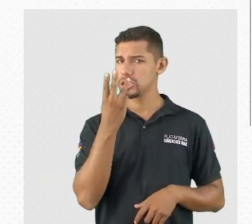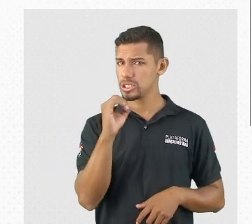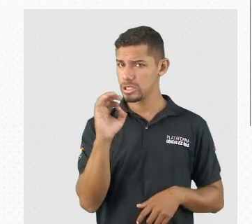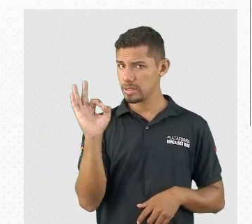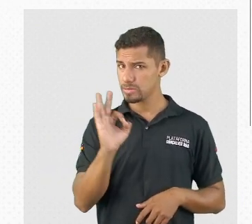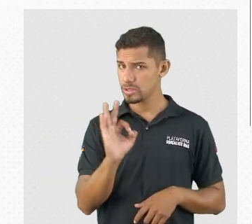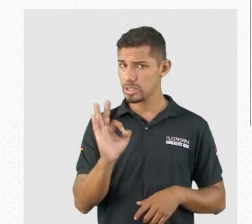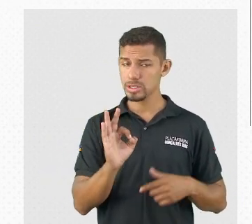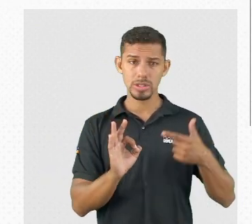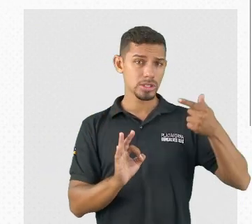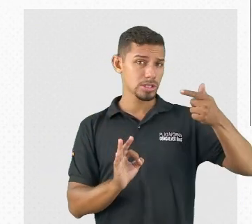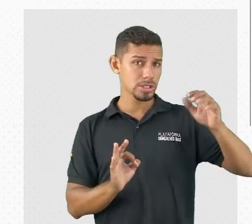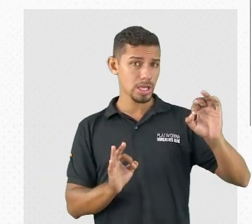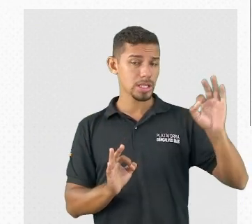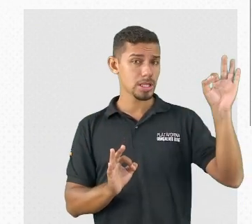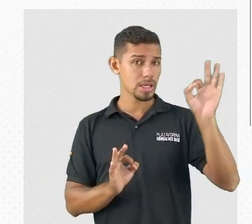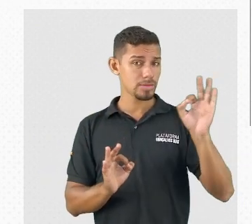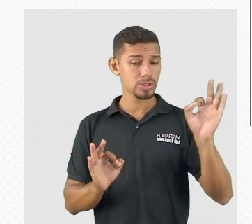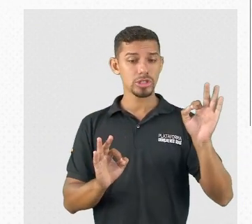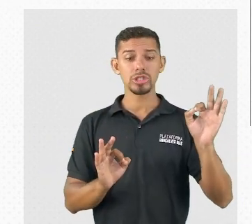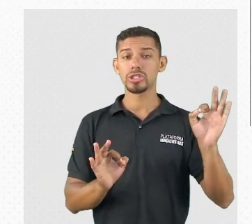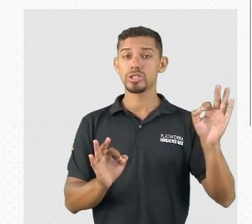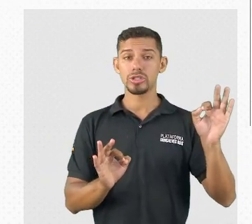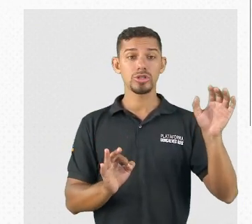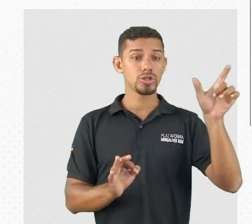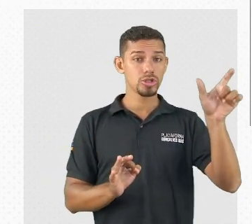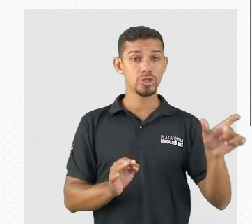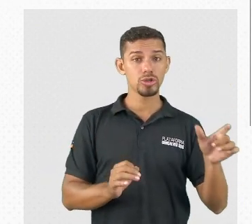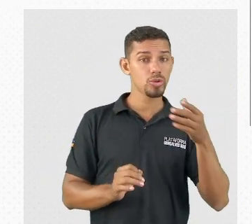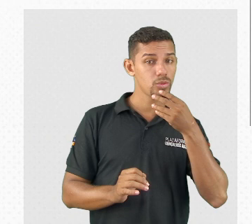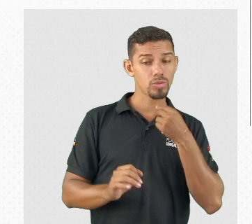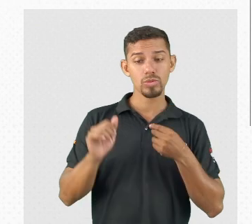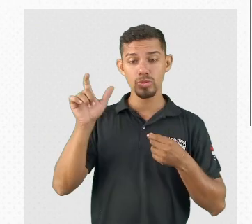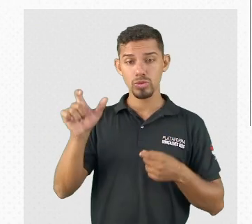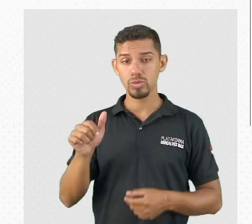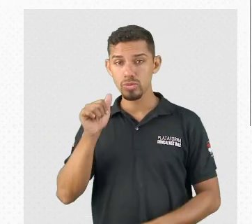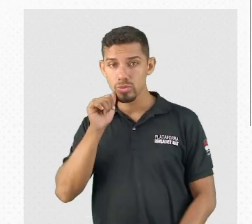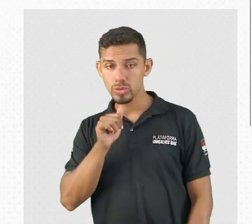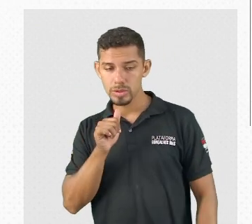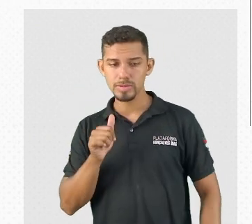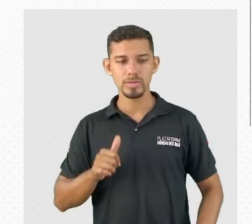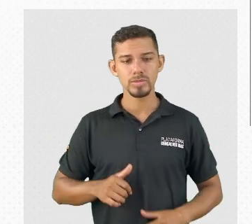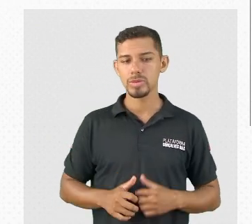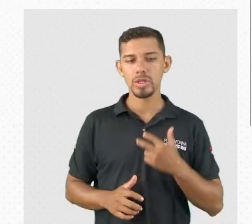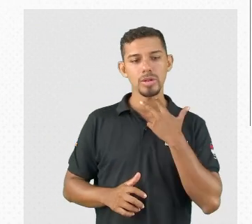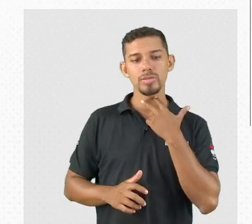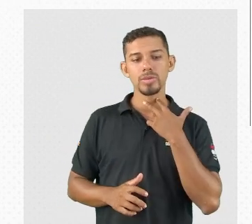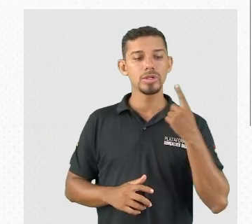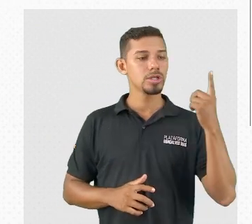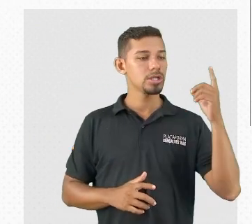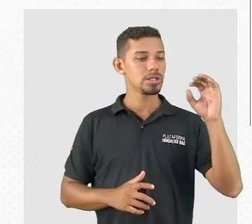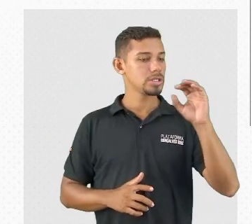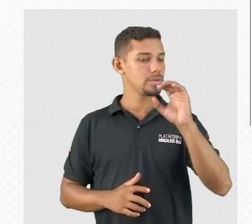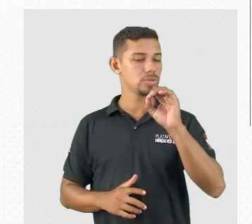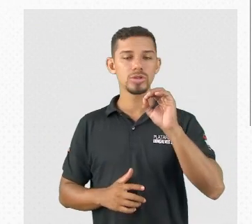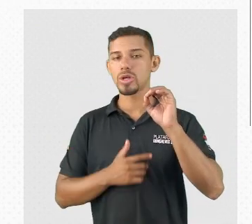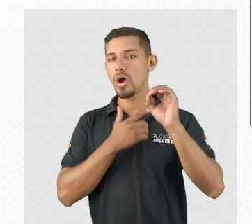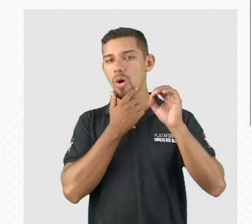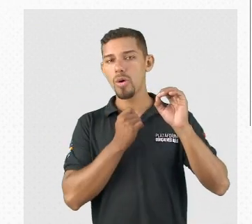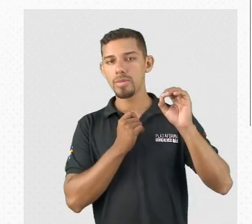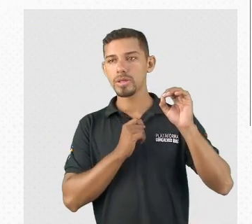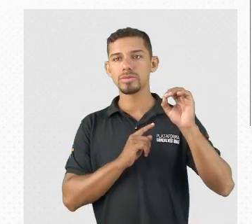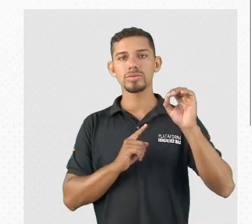30% e 70% de um gênero em relação ao outro, né? Então, ou seja, não pode ter 100% da